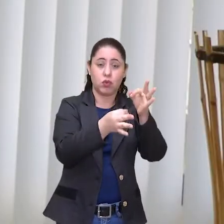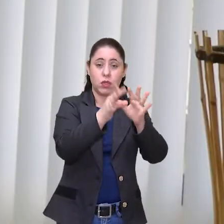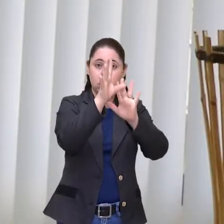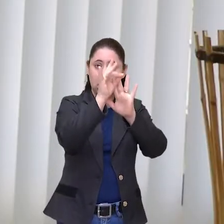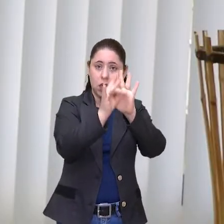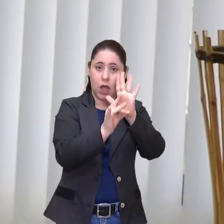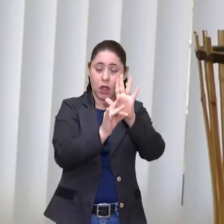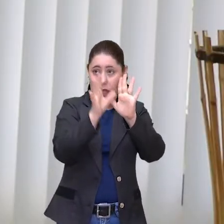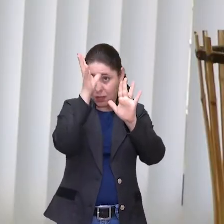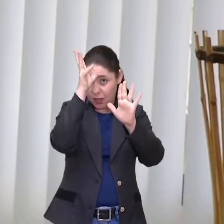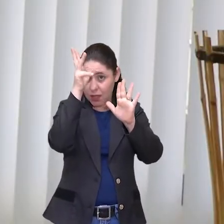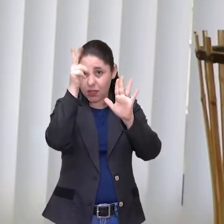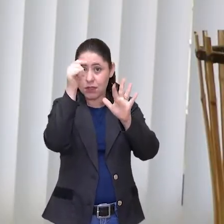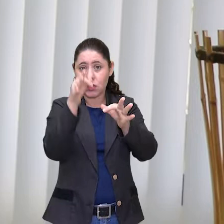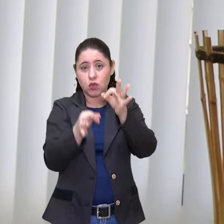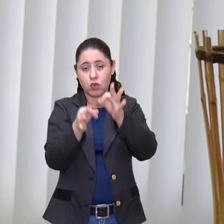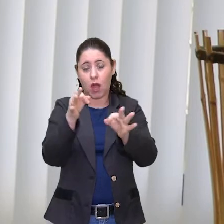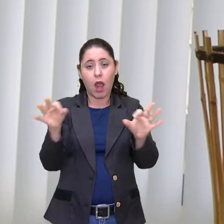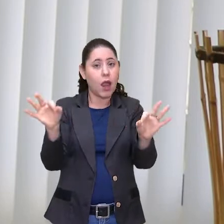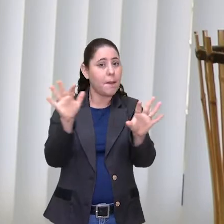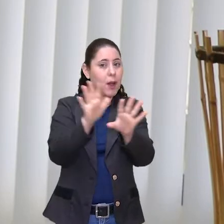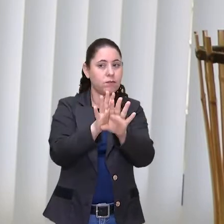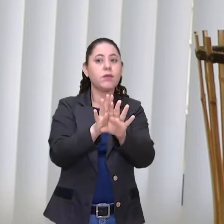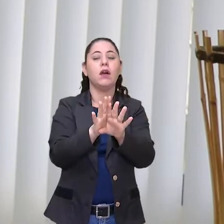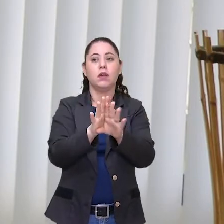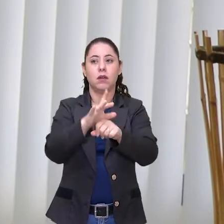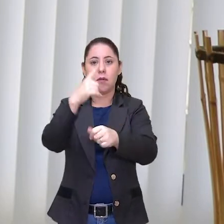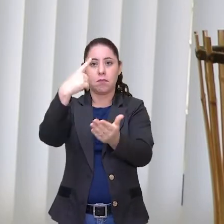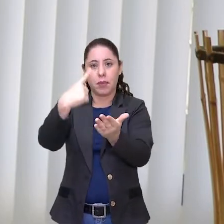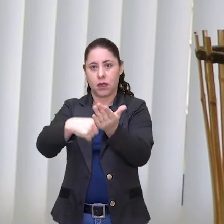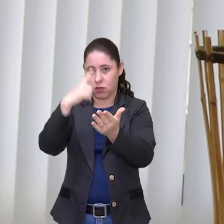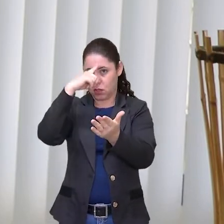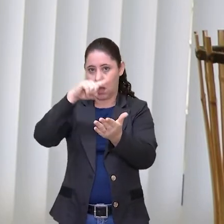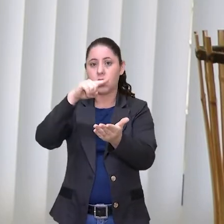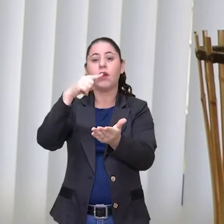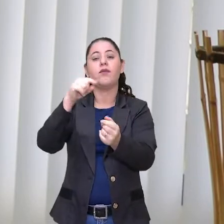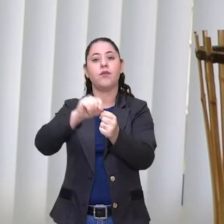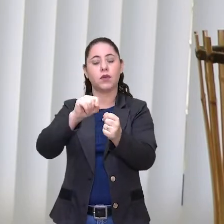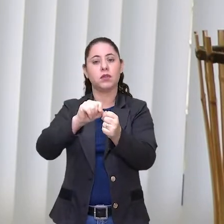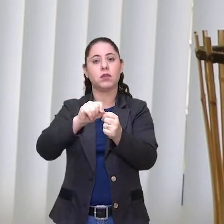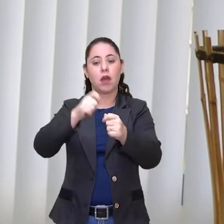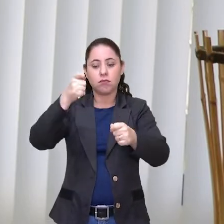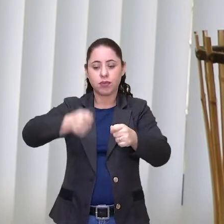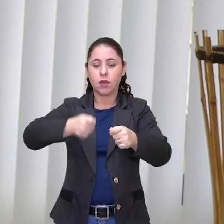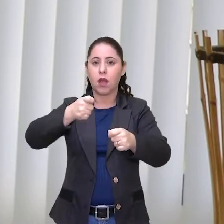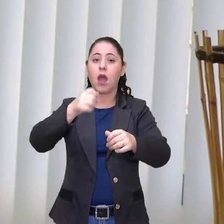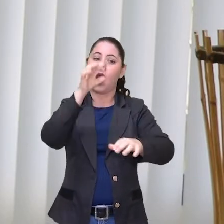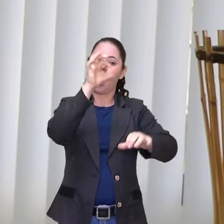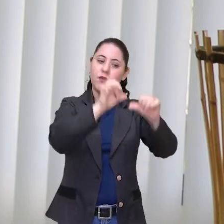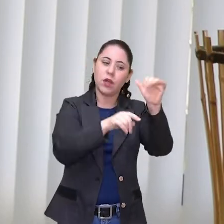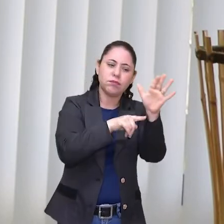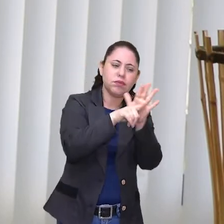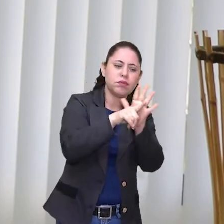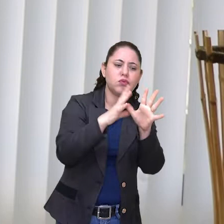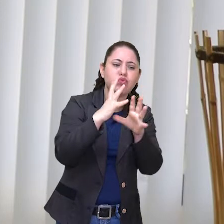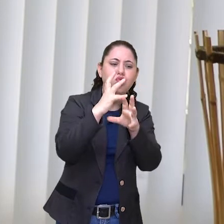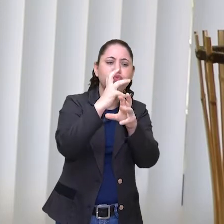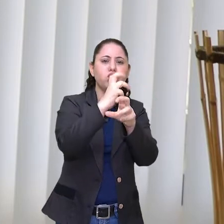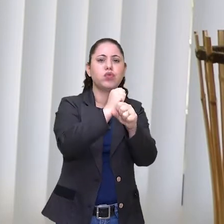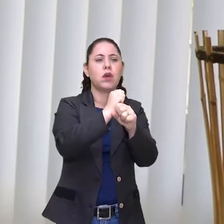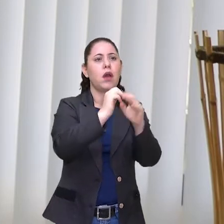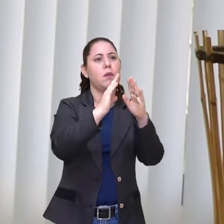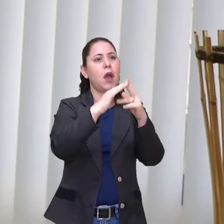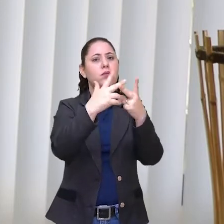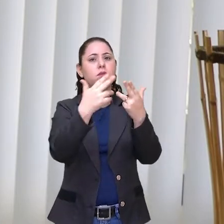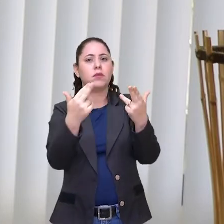juiz estabelece até chegar à decisão determinando a sua realização. E é feita a avaliação do bem, as